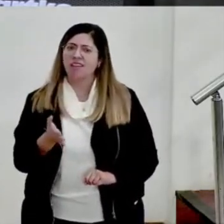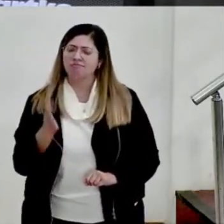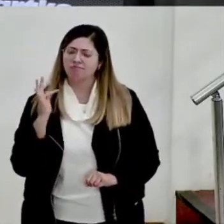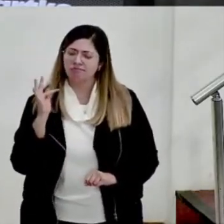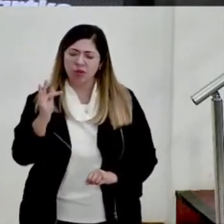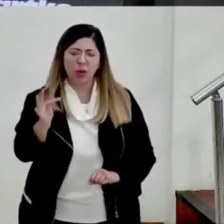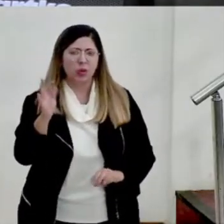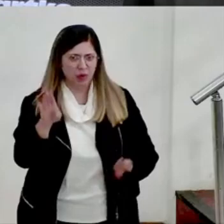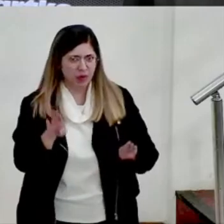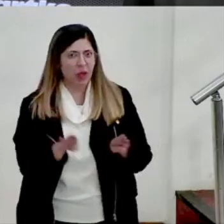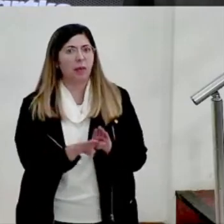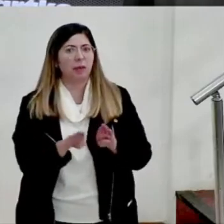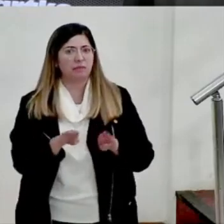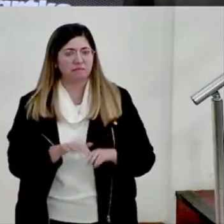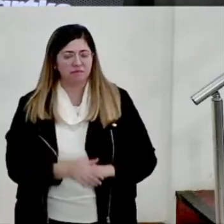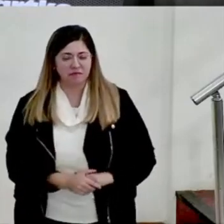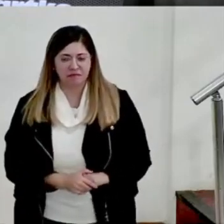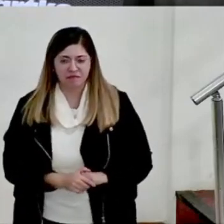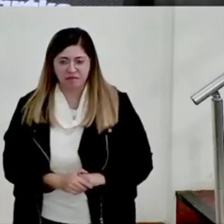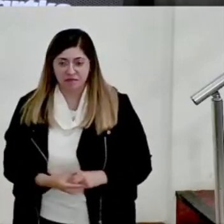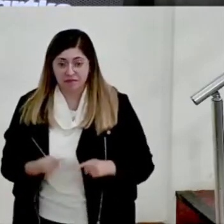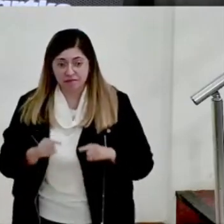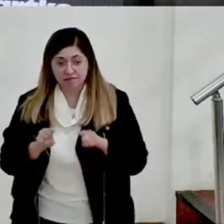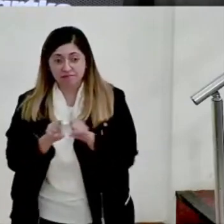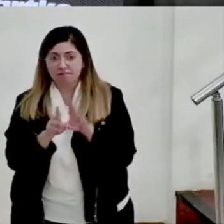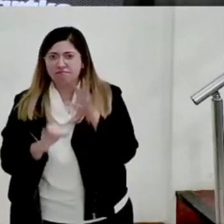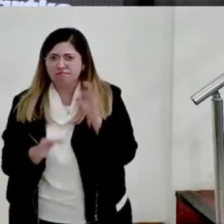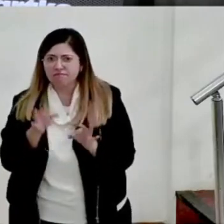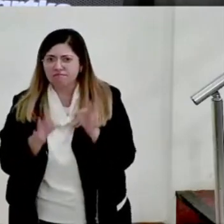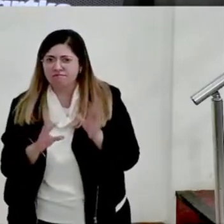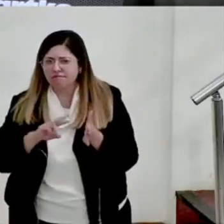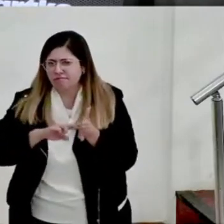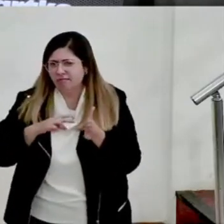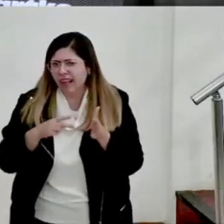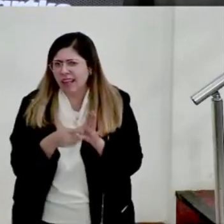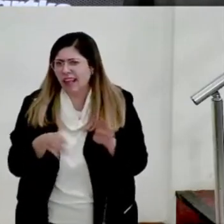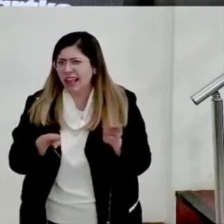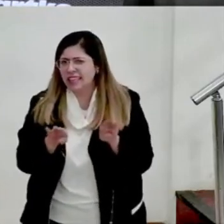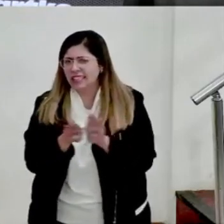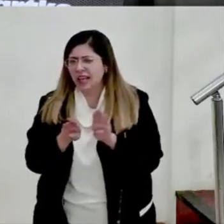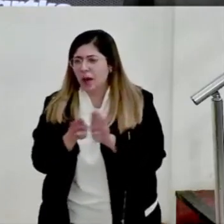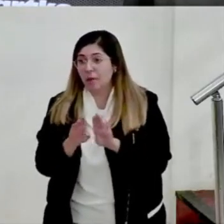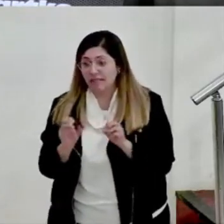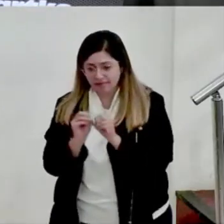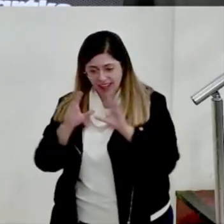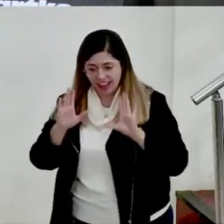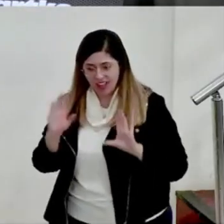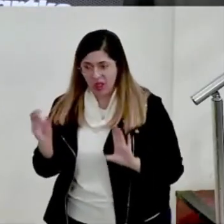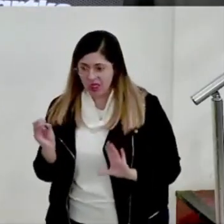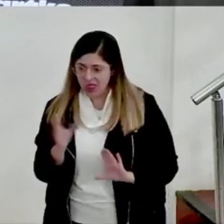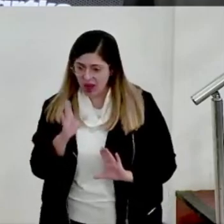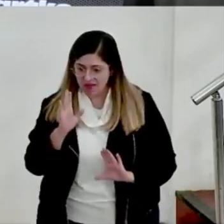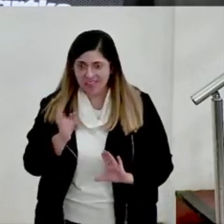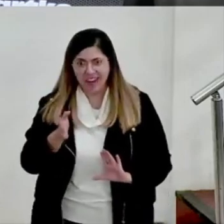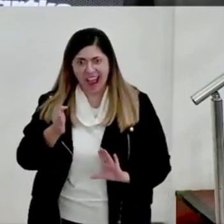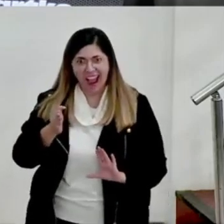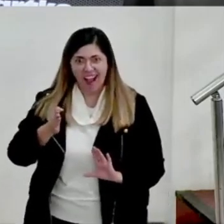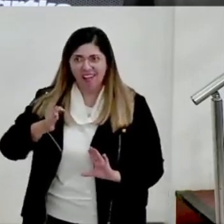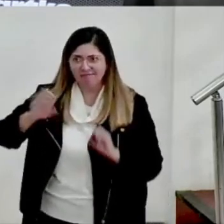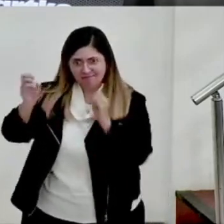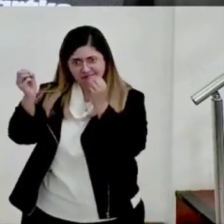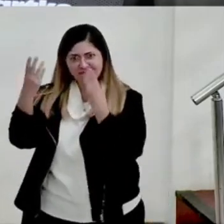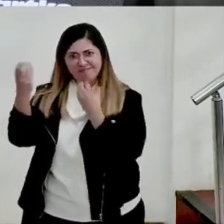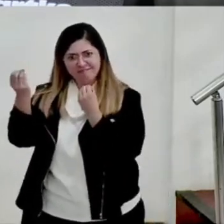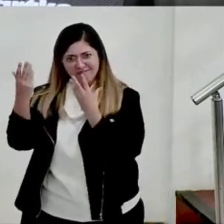dia. Isso significa também que você, fazendo parte da nova criação, é capacitado por Deus para agir de acordo com